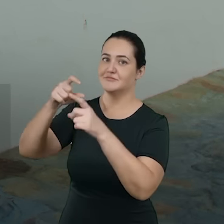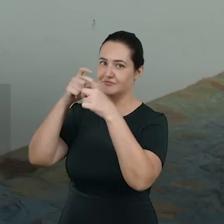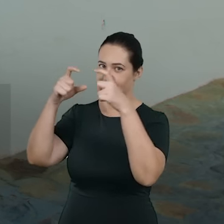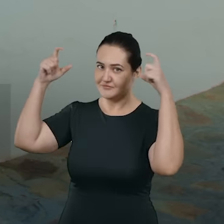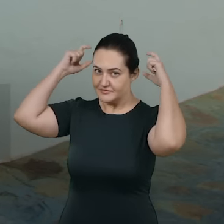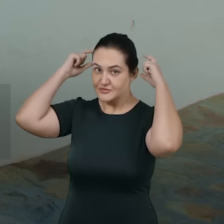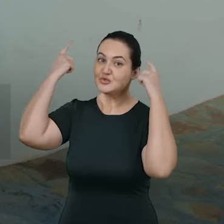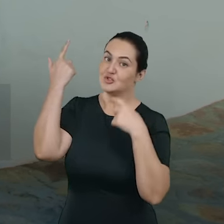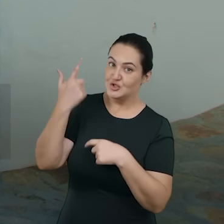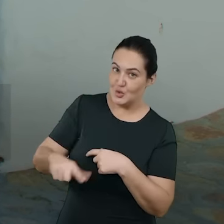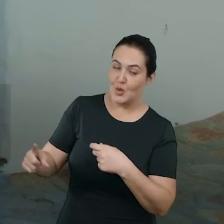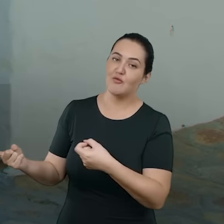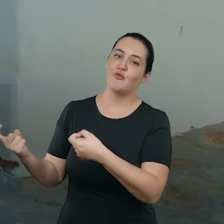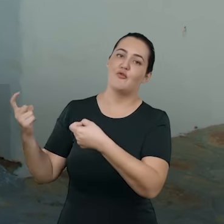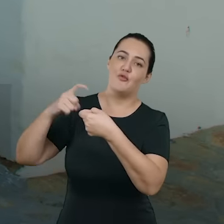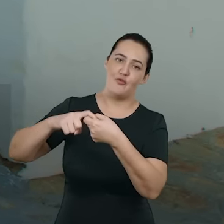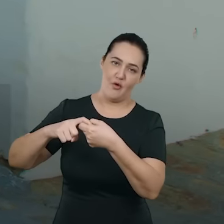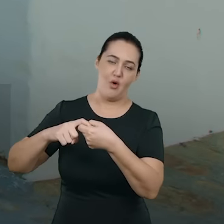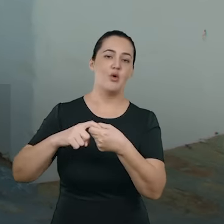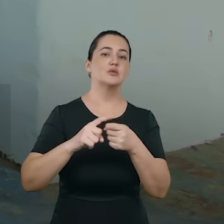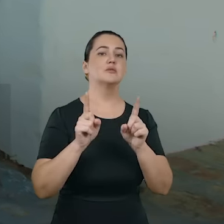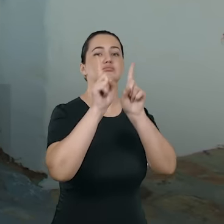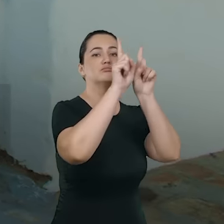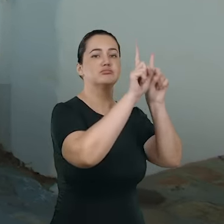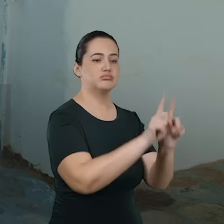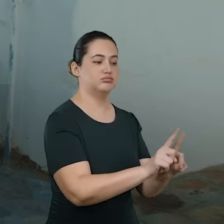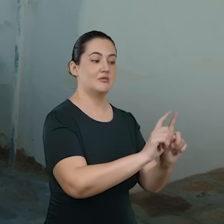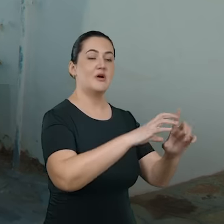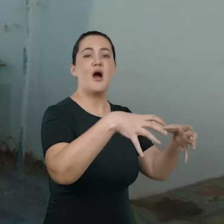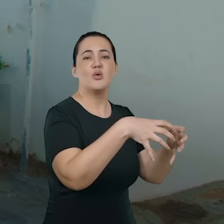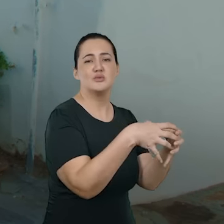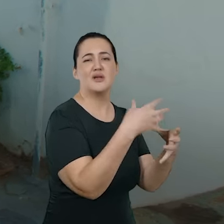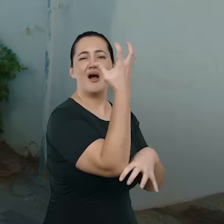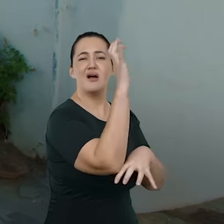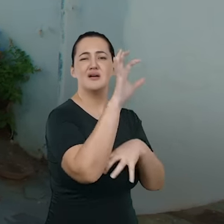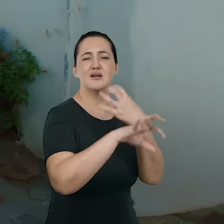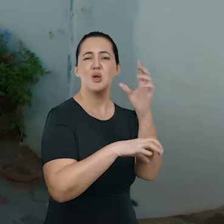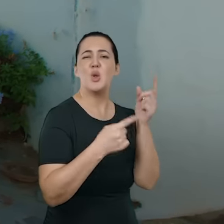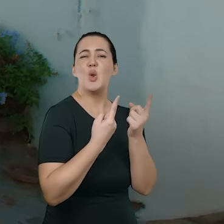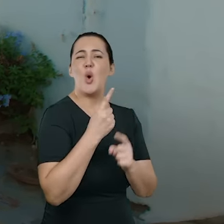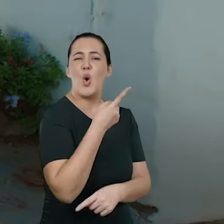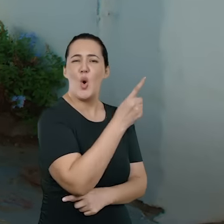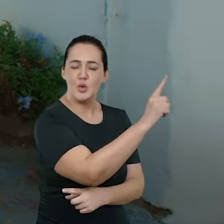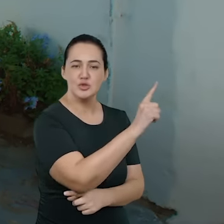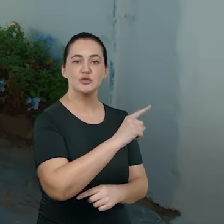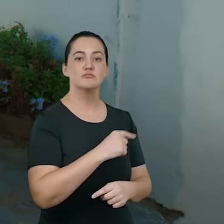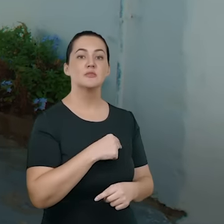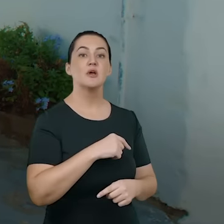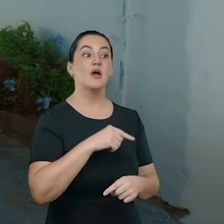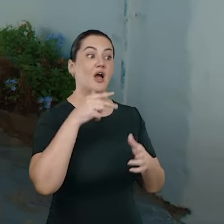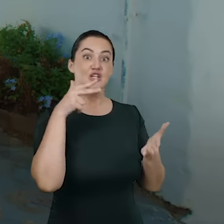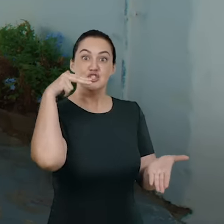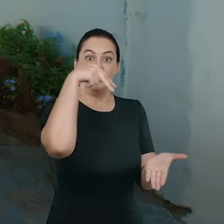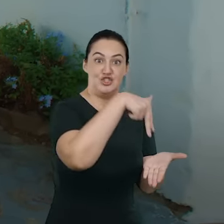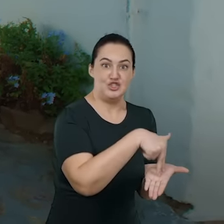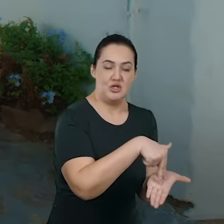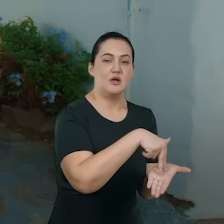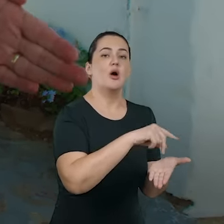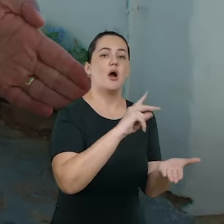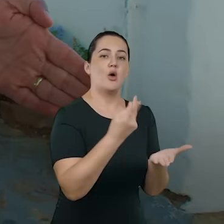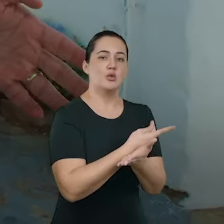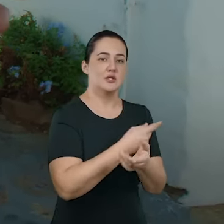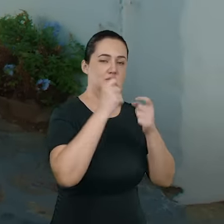e o leva mais uma vez para a aldeia, lá para o meio da selva de onde ele saiu. E quando ele está lá na mata, assim